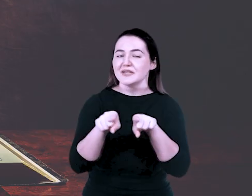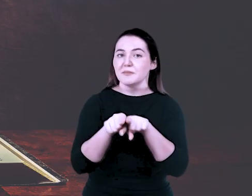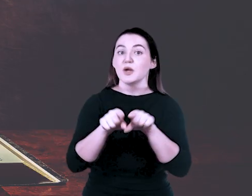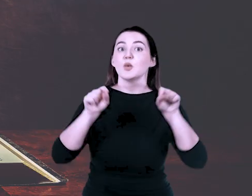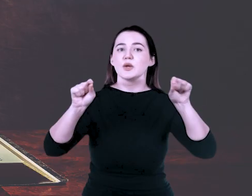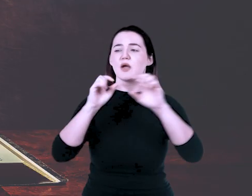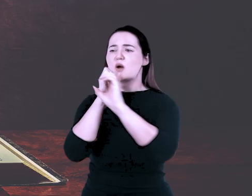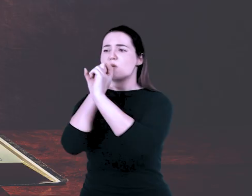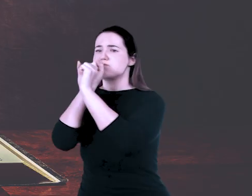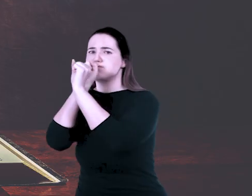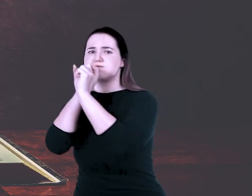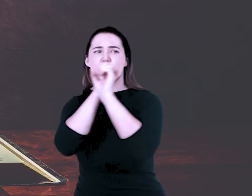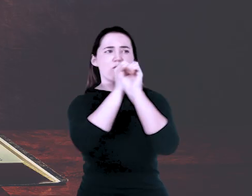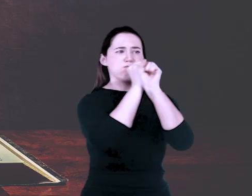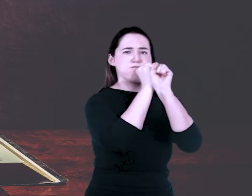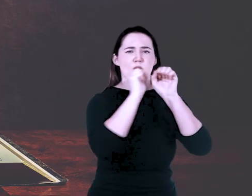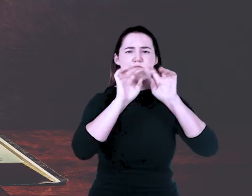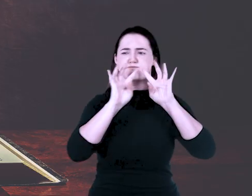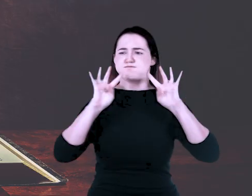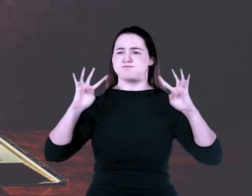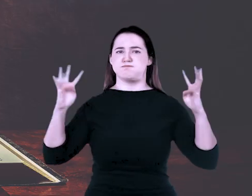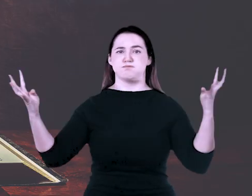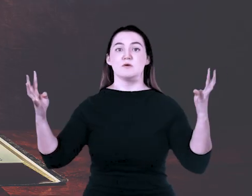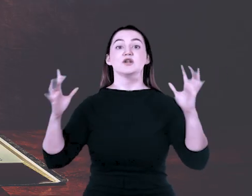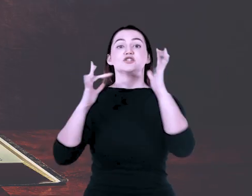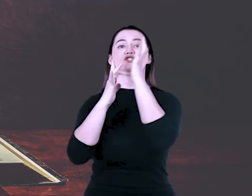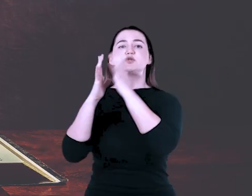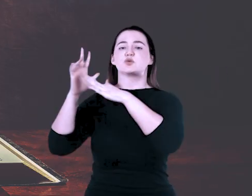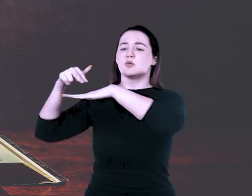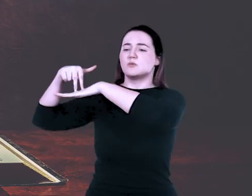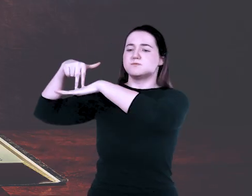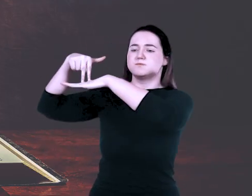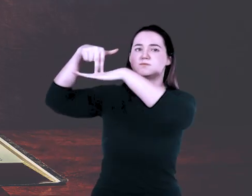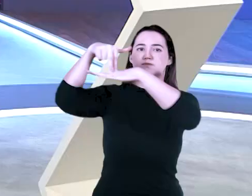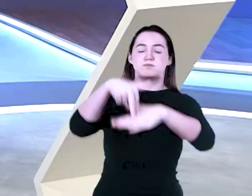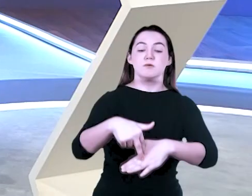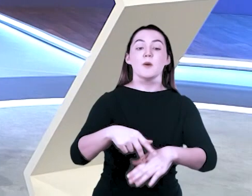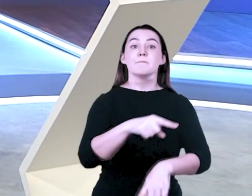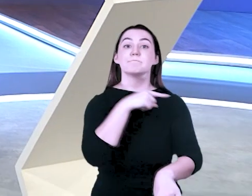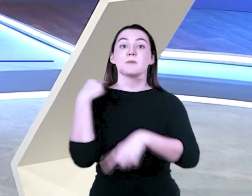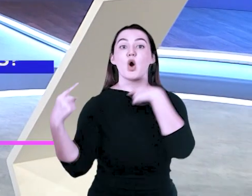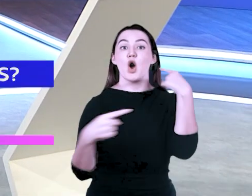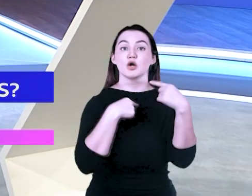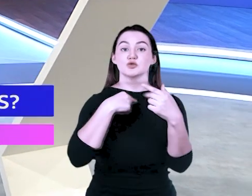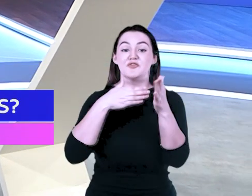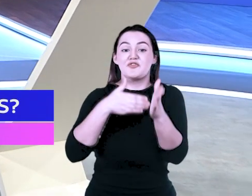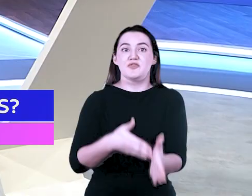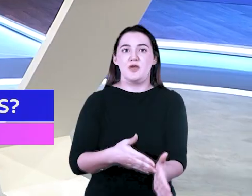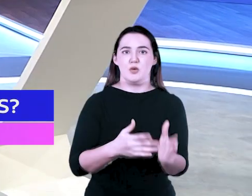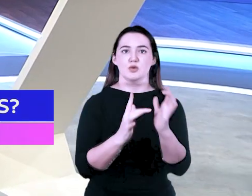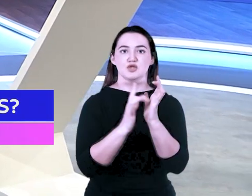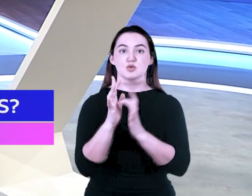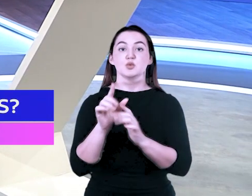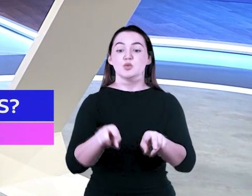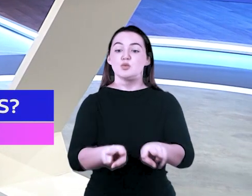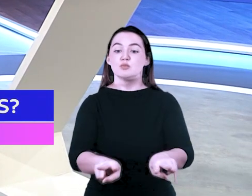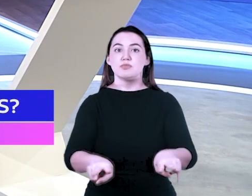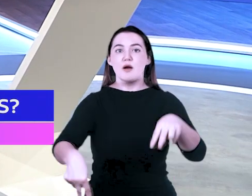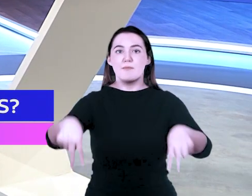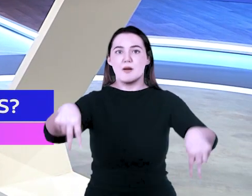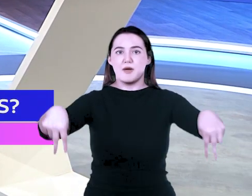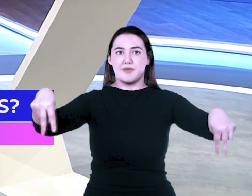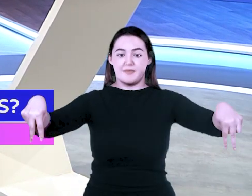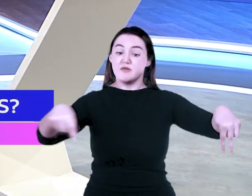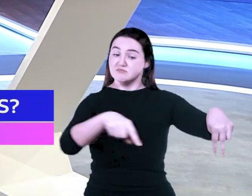Jesus descerá dos céus e os mortos em Cristo ressuscitarão. A solução para o problema da morte é